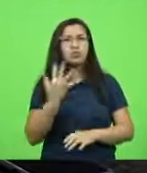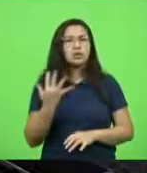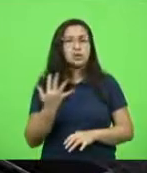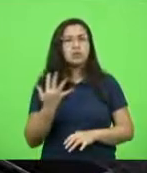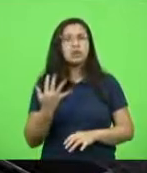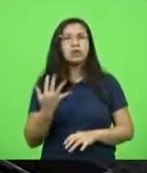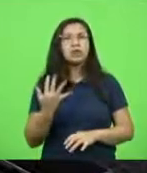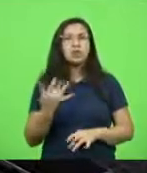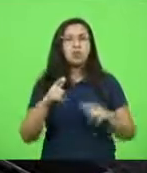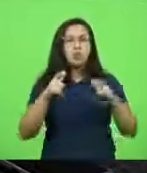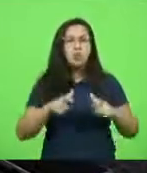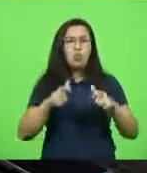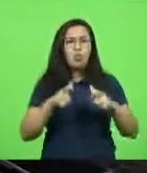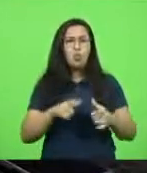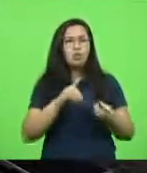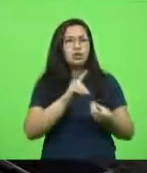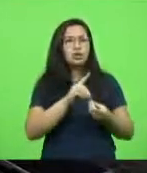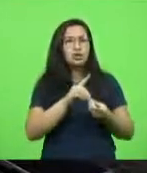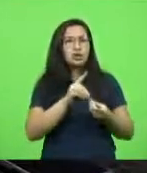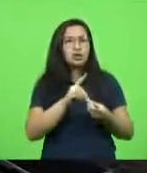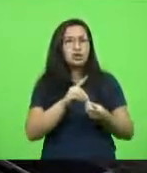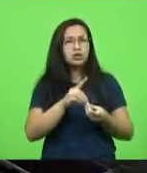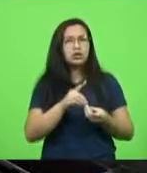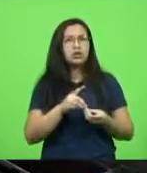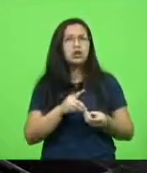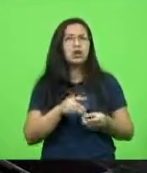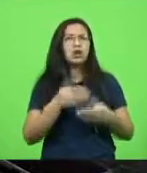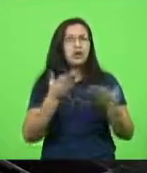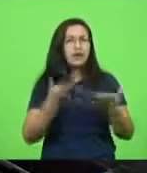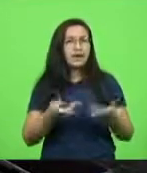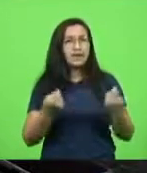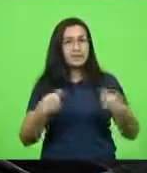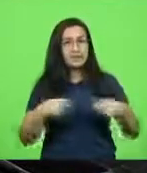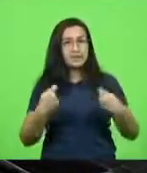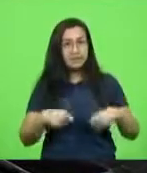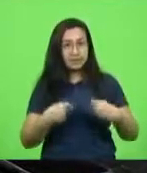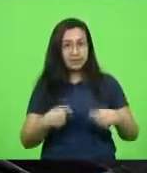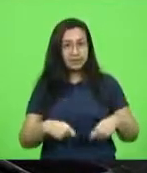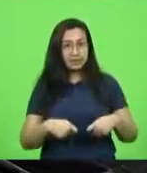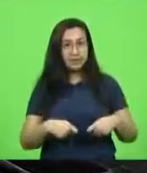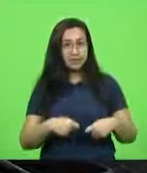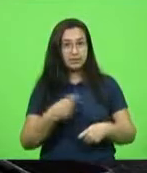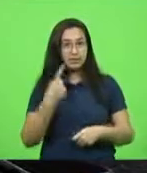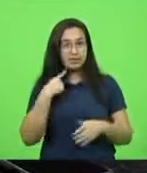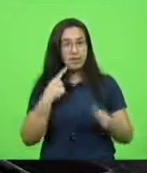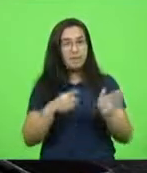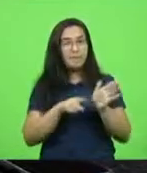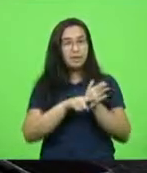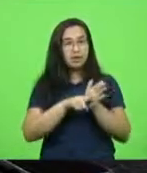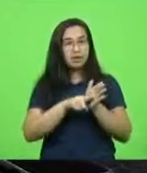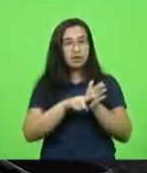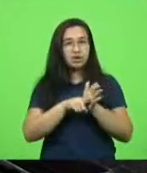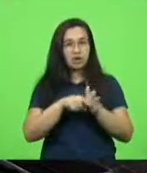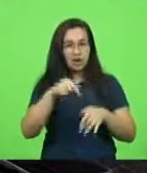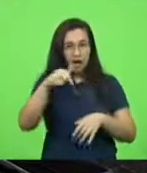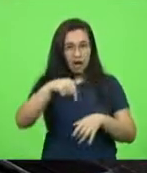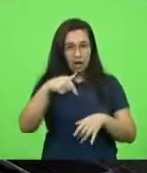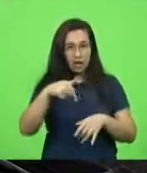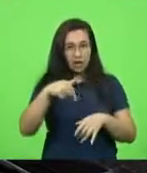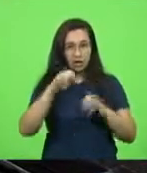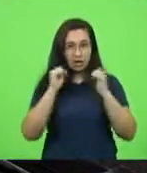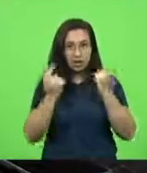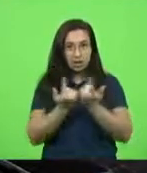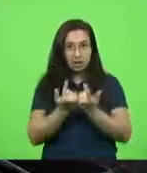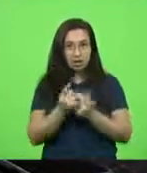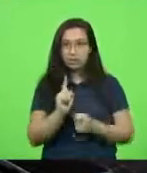atendidas lá se vai se dizer para onde que tem que ter esses polícias não vai ser aqui dentro não vai ser